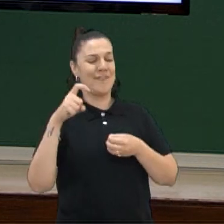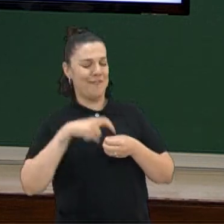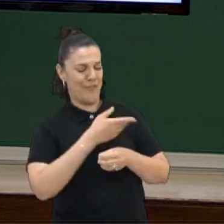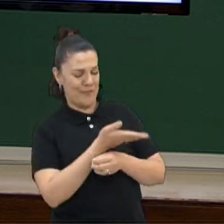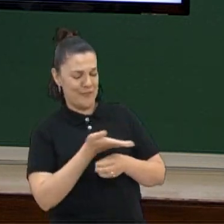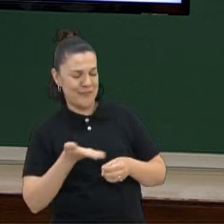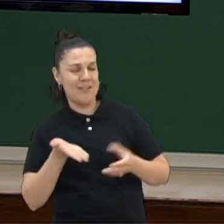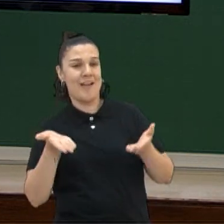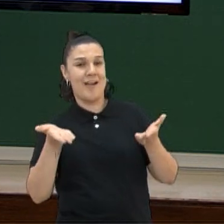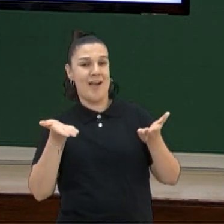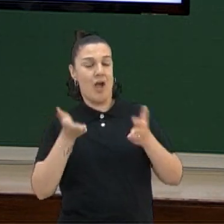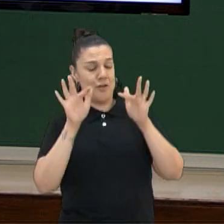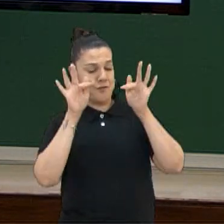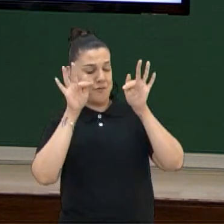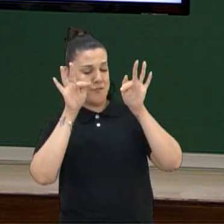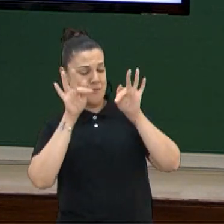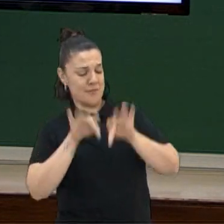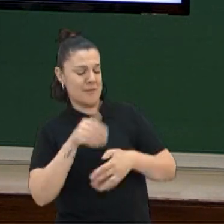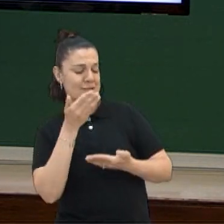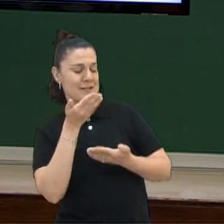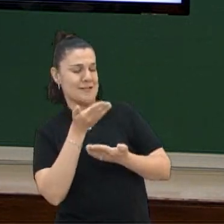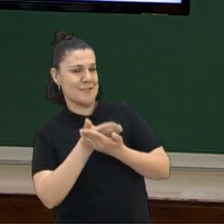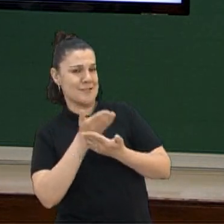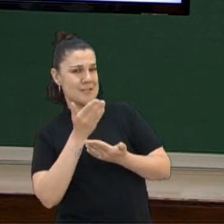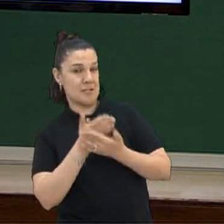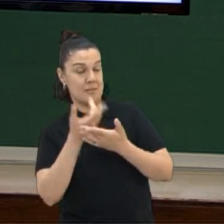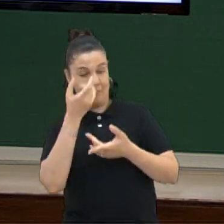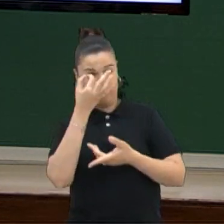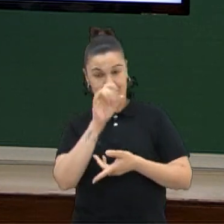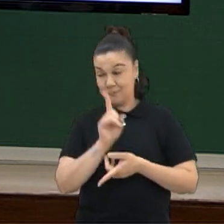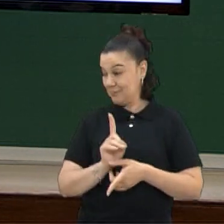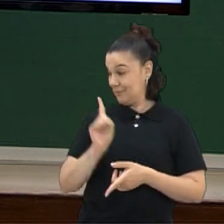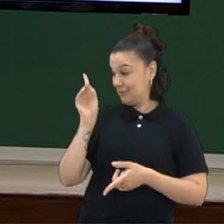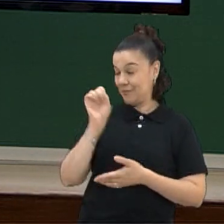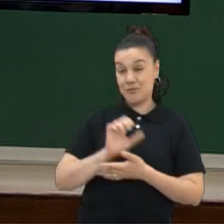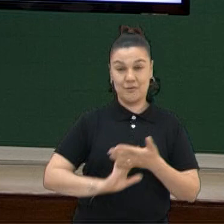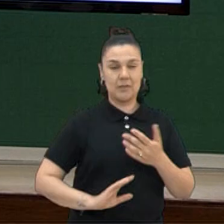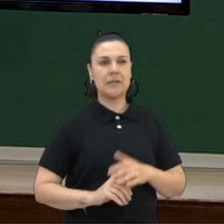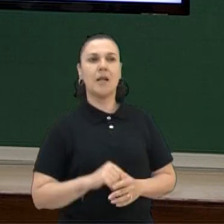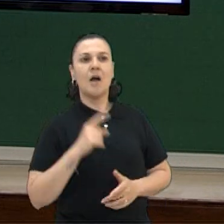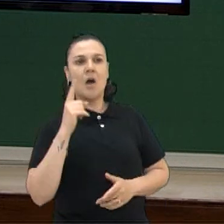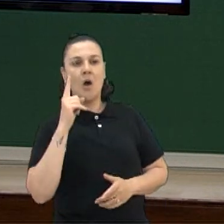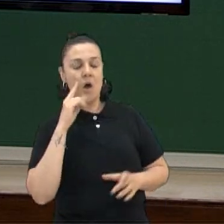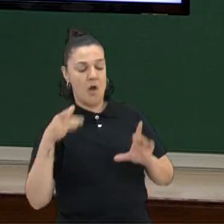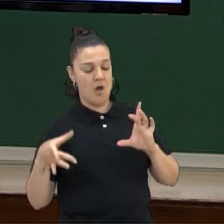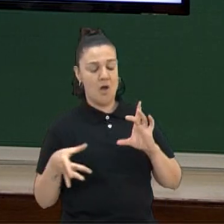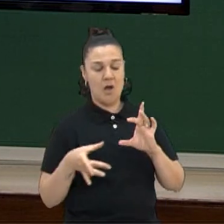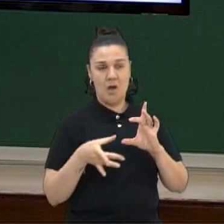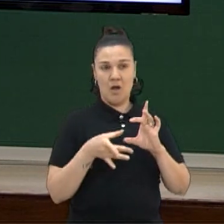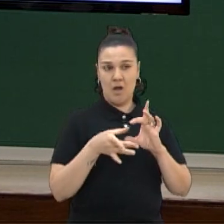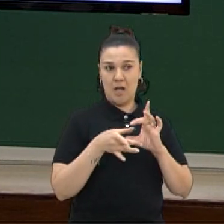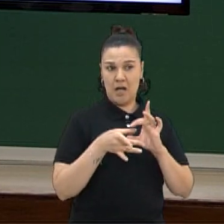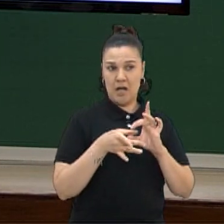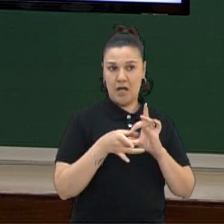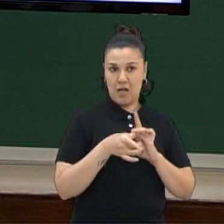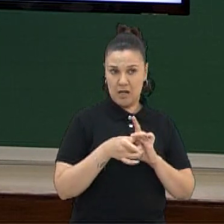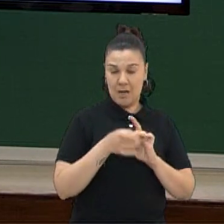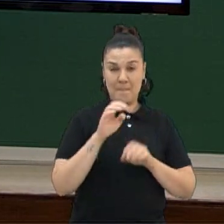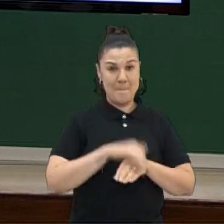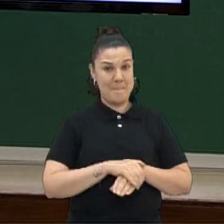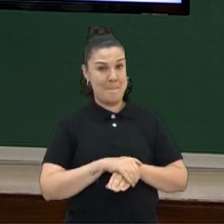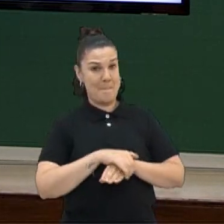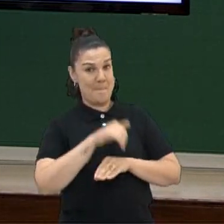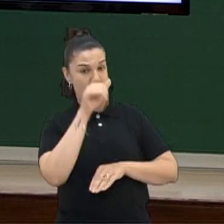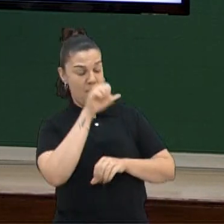Voltamos, galera, e para encerrar essa aula, vamos corrigir esse exercício? A ligação covalente de